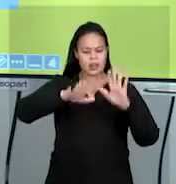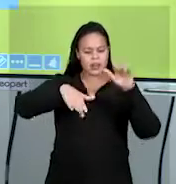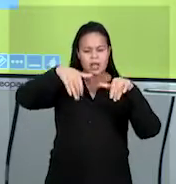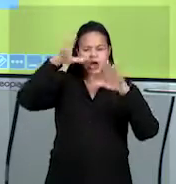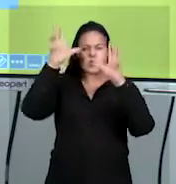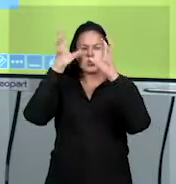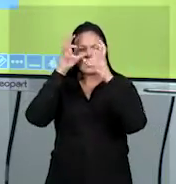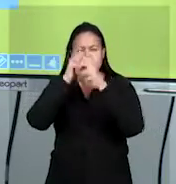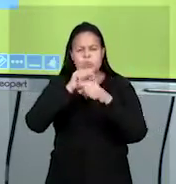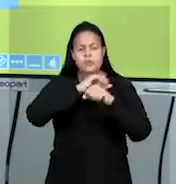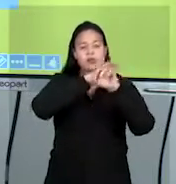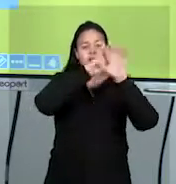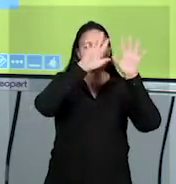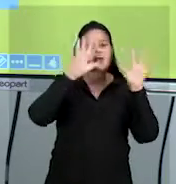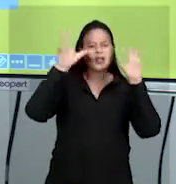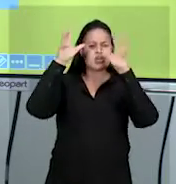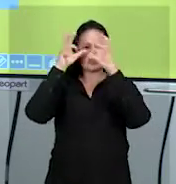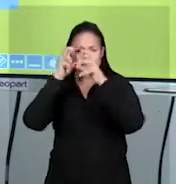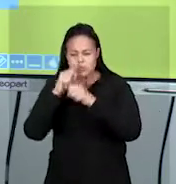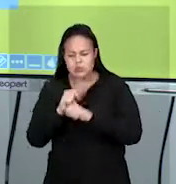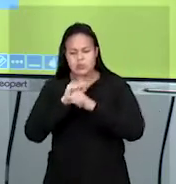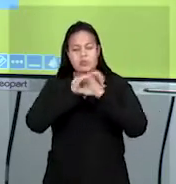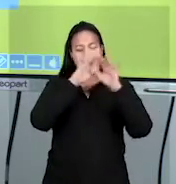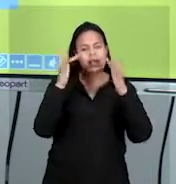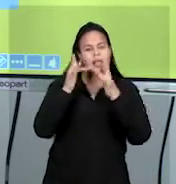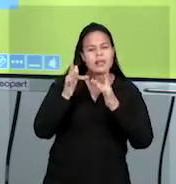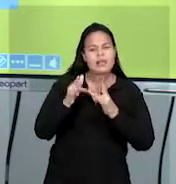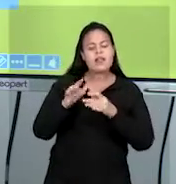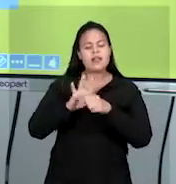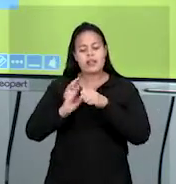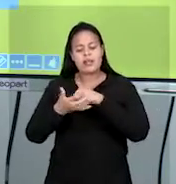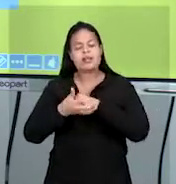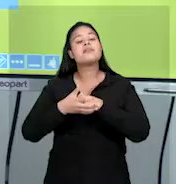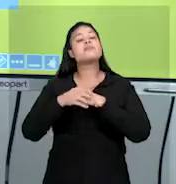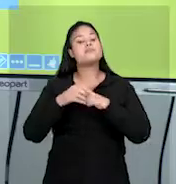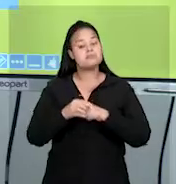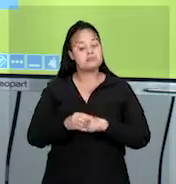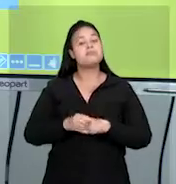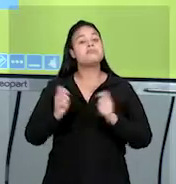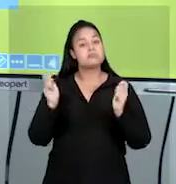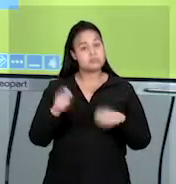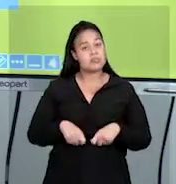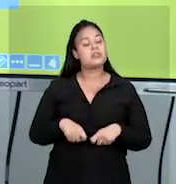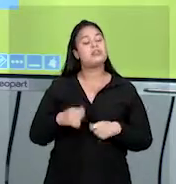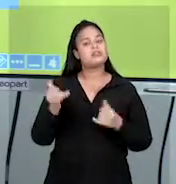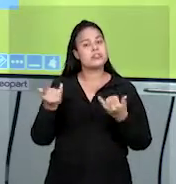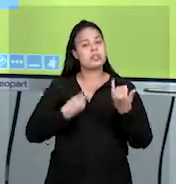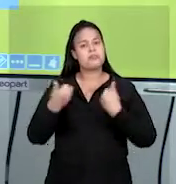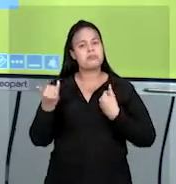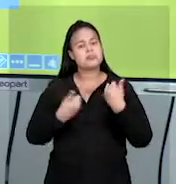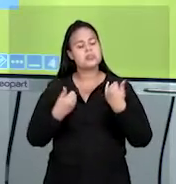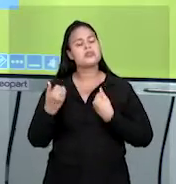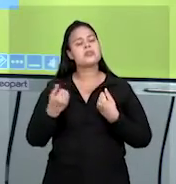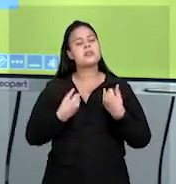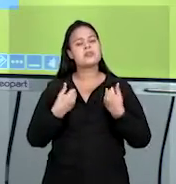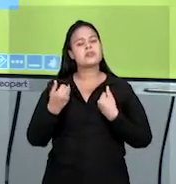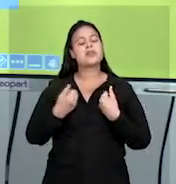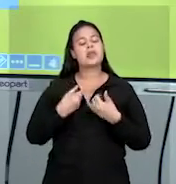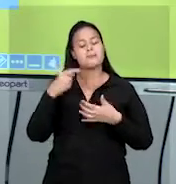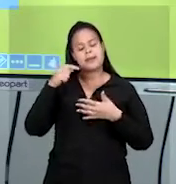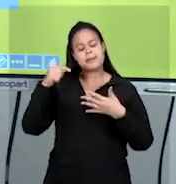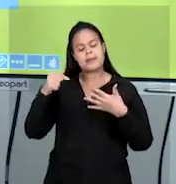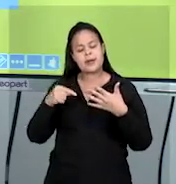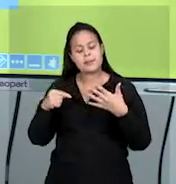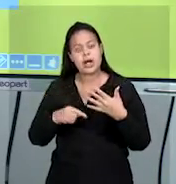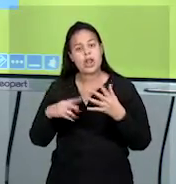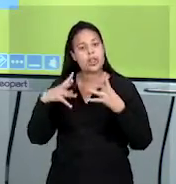escuro as áreas que têm mais pessoas contagiadas. É uma possibilidade. Às vezes uma informação pode ser representada de mais de uma forma, não precisa